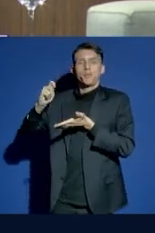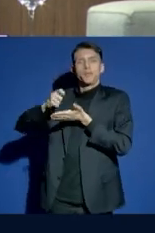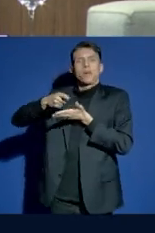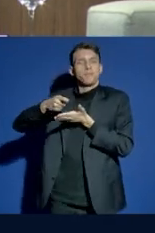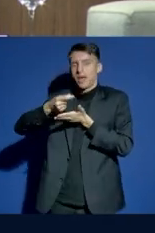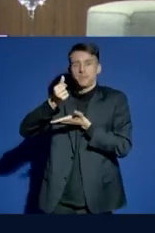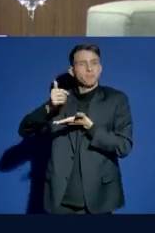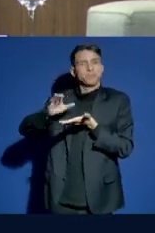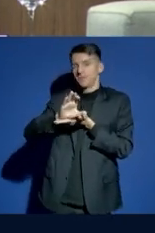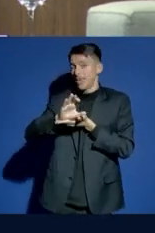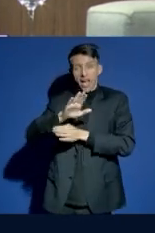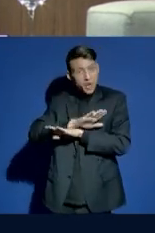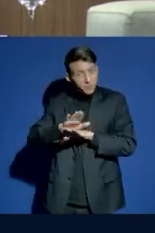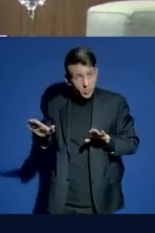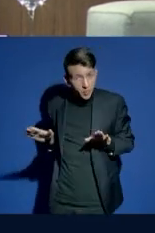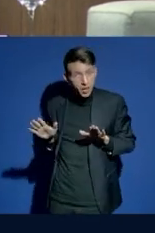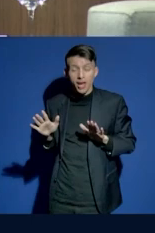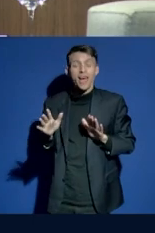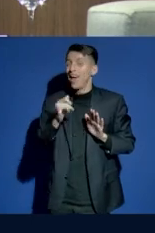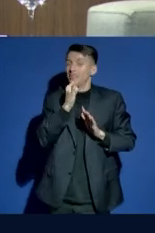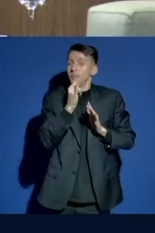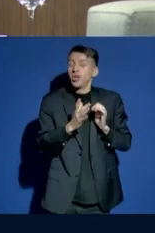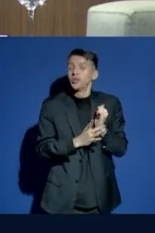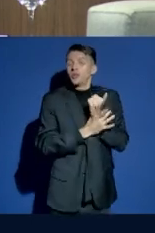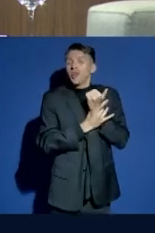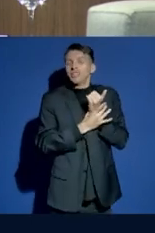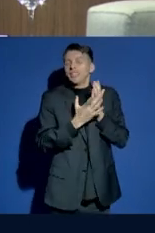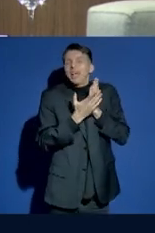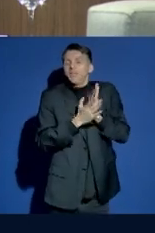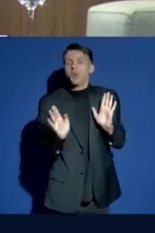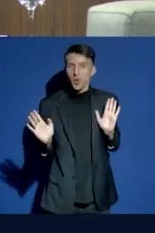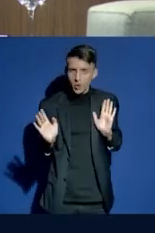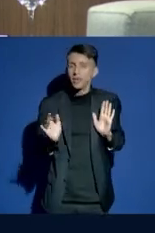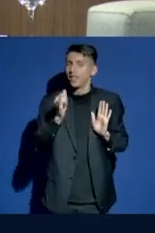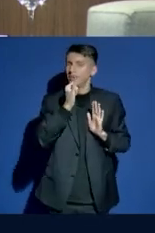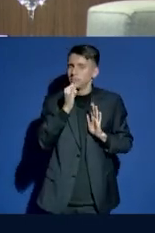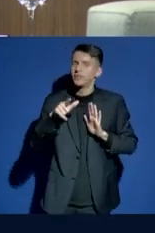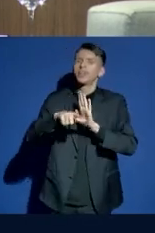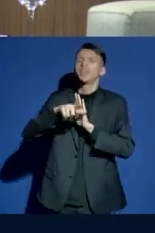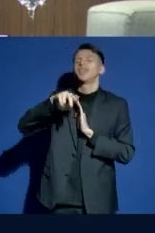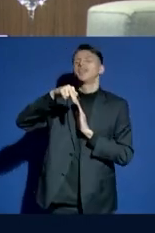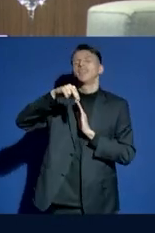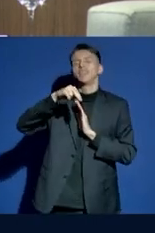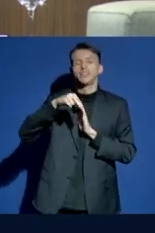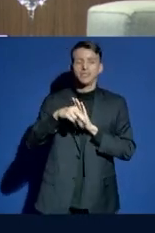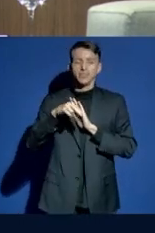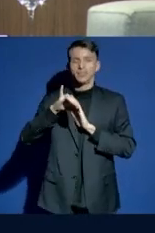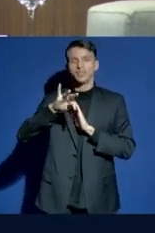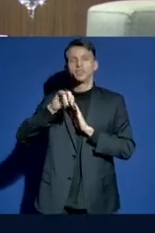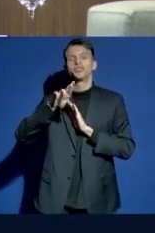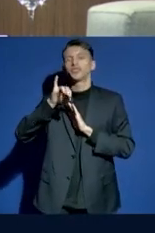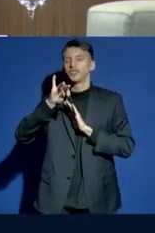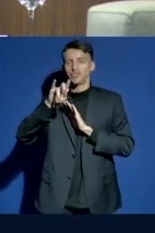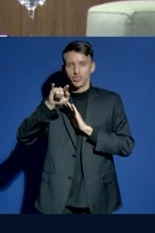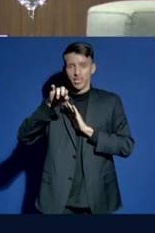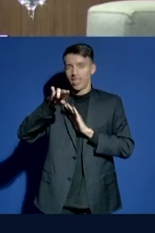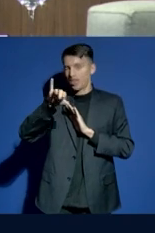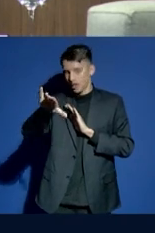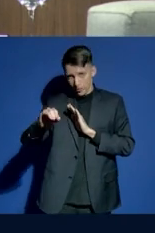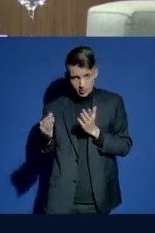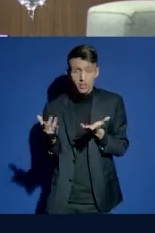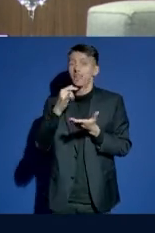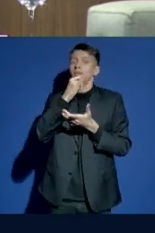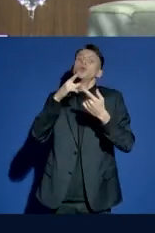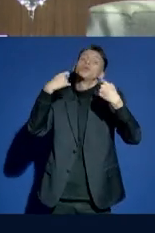corta literalmente a segurança energética e vendo a questão dos nossos nitrogenados né Nós dependemos do gás para produzir